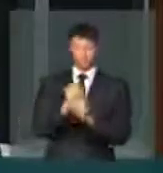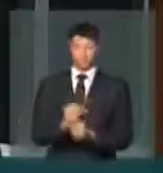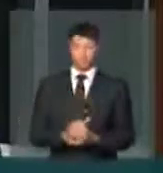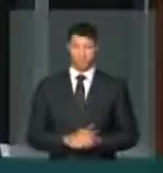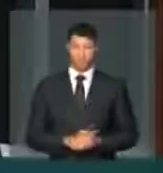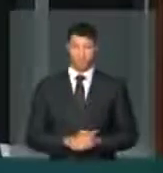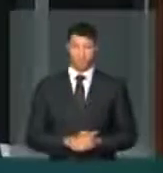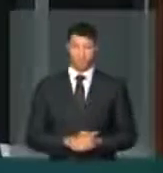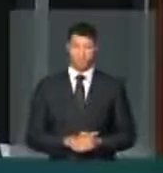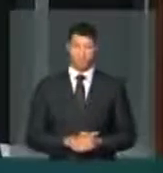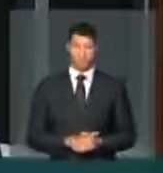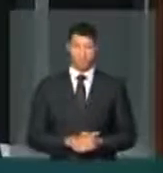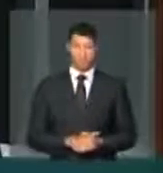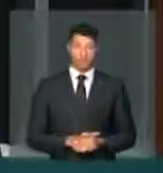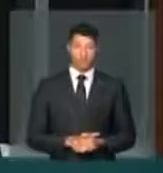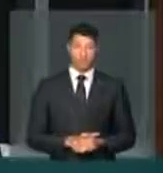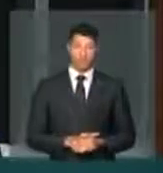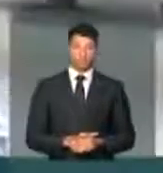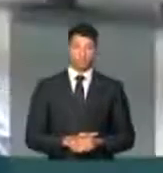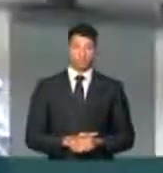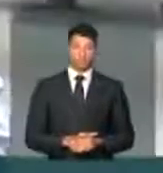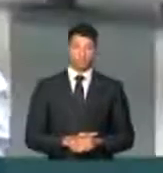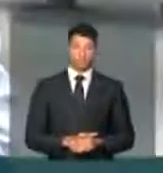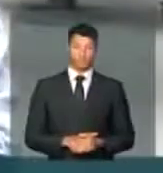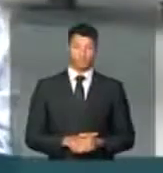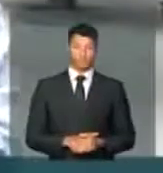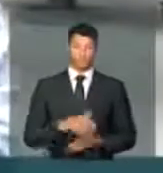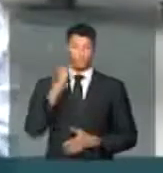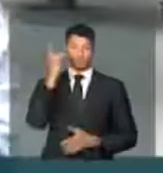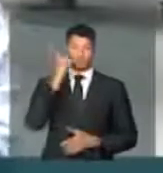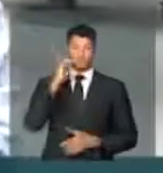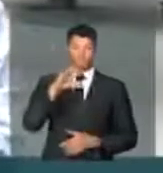Deputado, por favor, à parte. Deputada Cristiane